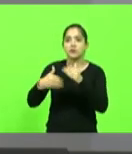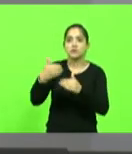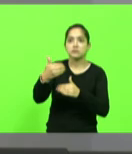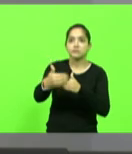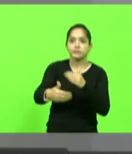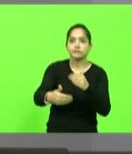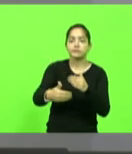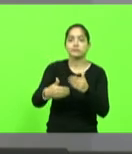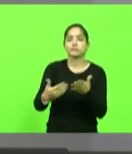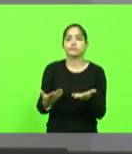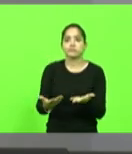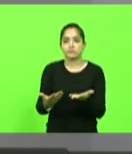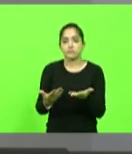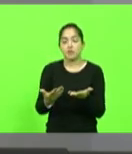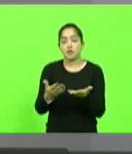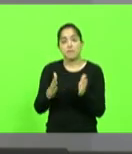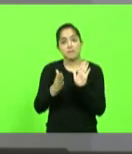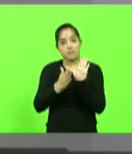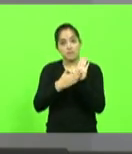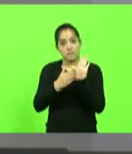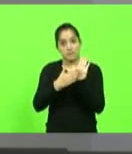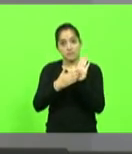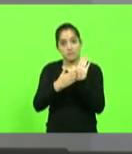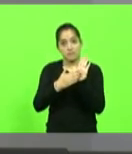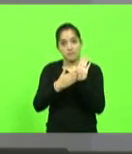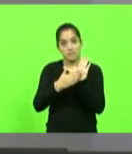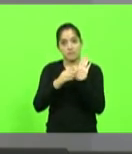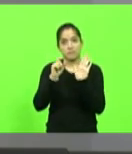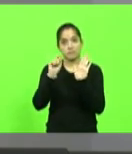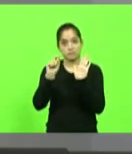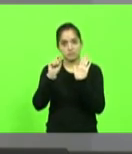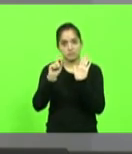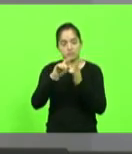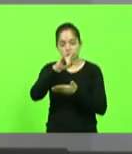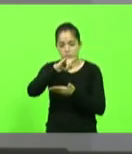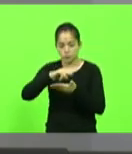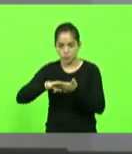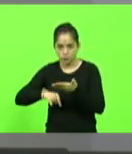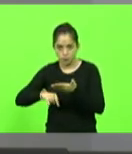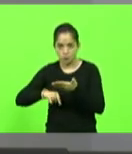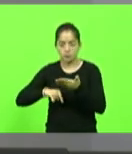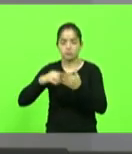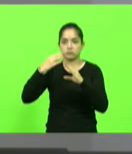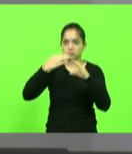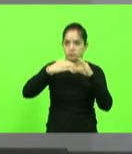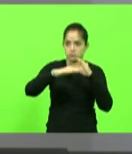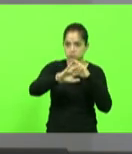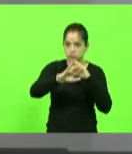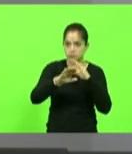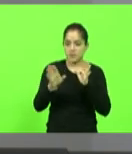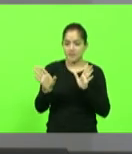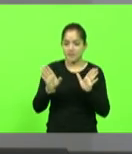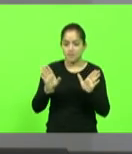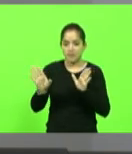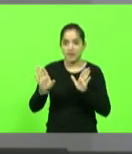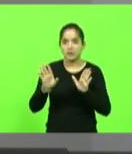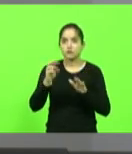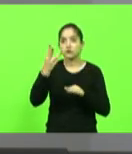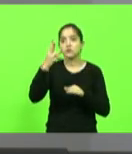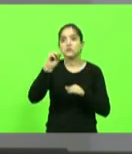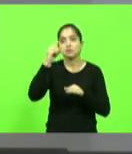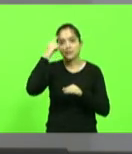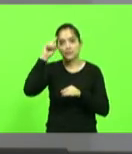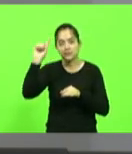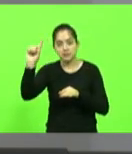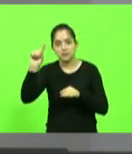Então, o que eu estou propondo aqui é que este documento seja endereçado e que em 30 dias a gente faça uma reunião